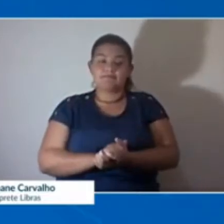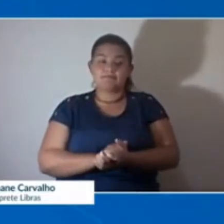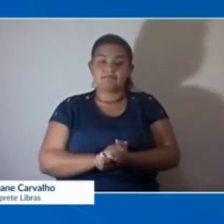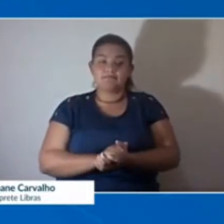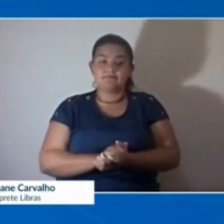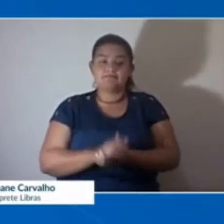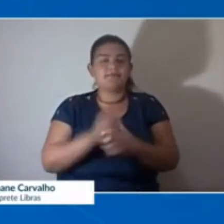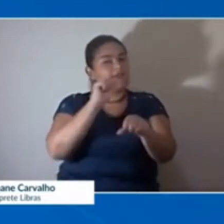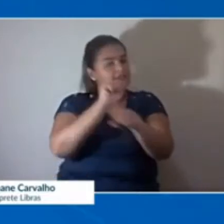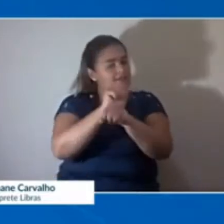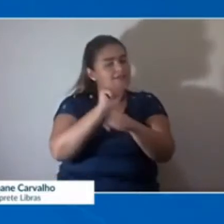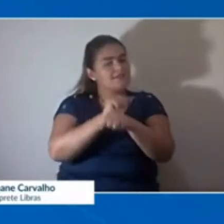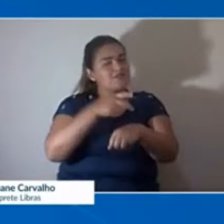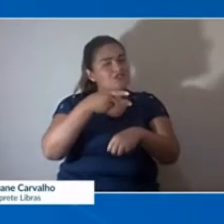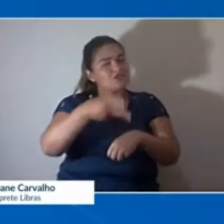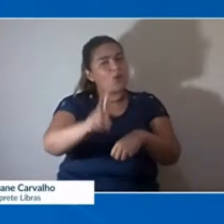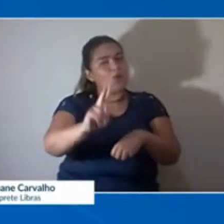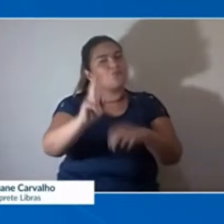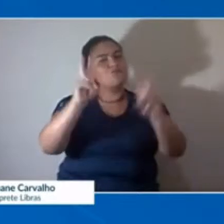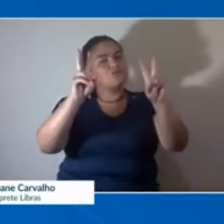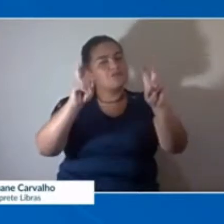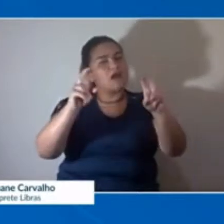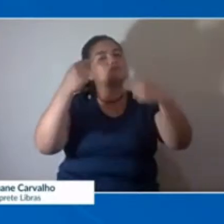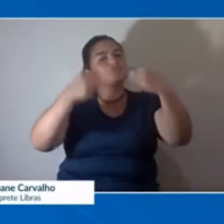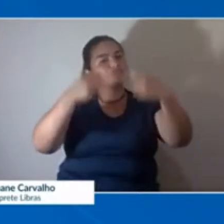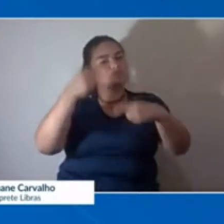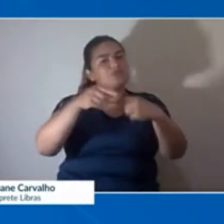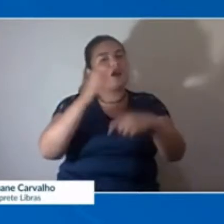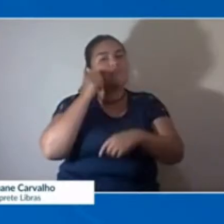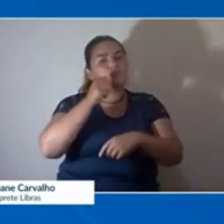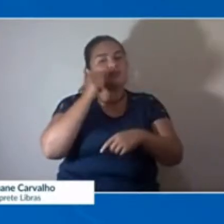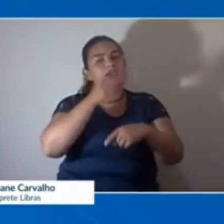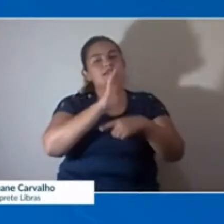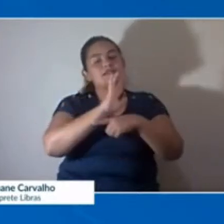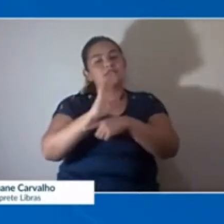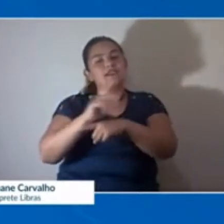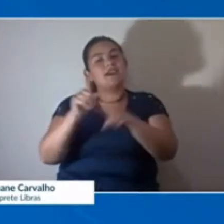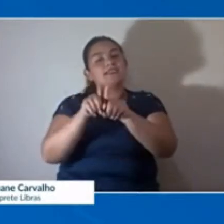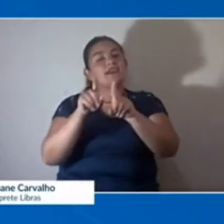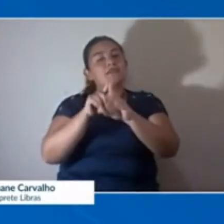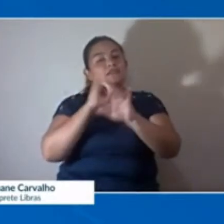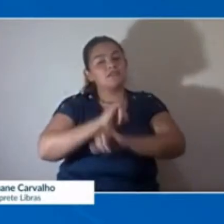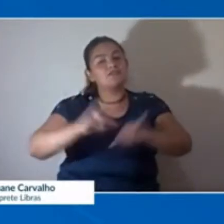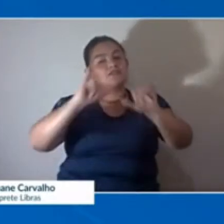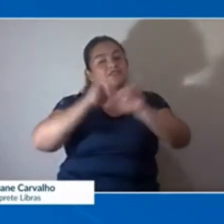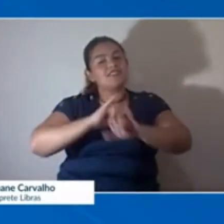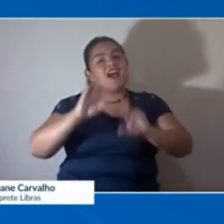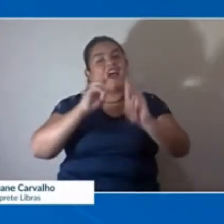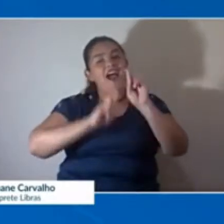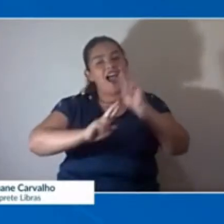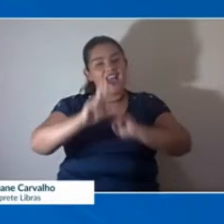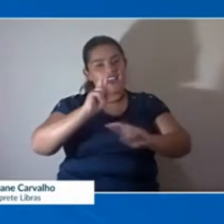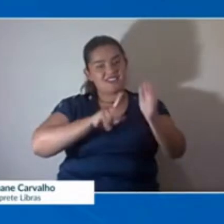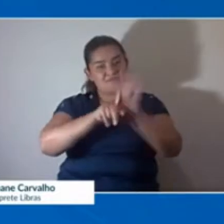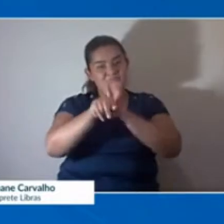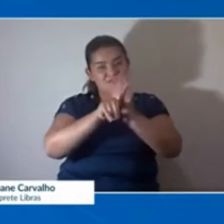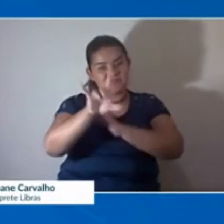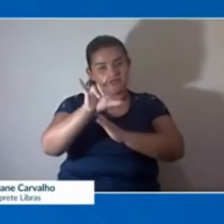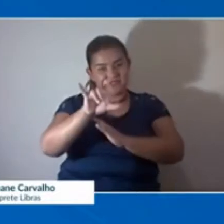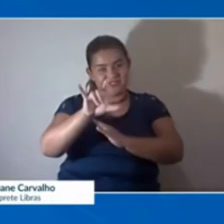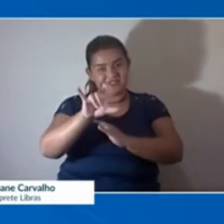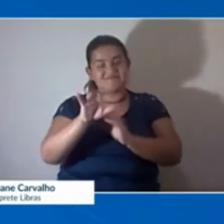pouquinho para continuar falando sobre as mulheres no cinema e também para divulgar aí alguns resultados da nossa enquete no Instagram. Não sai